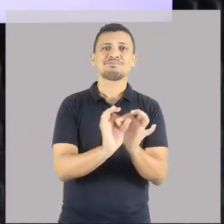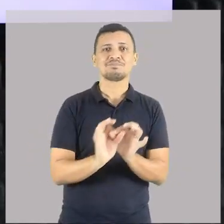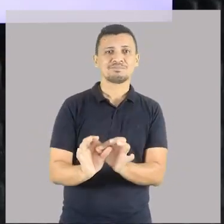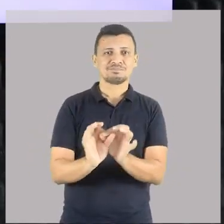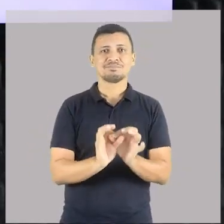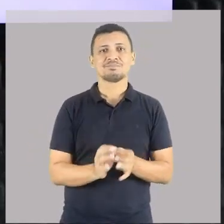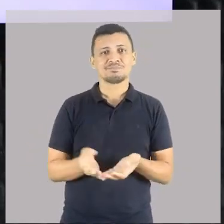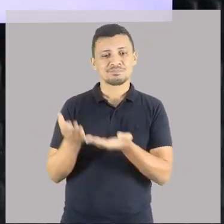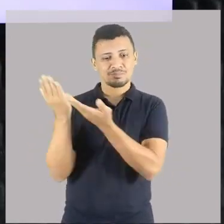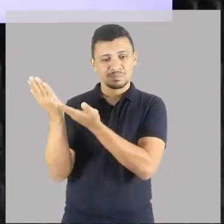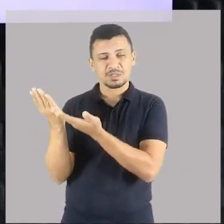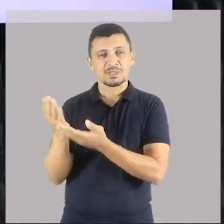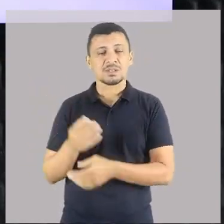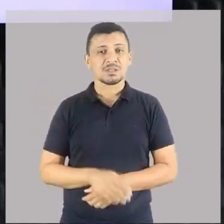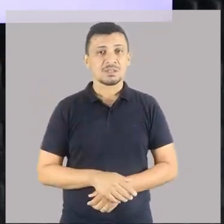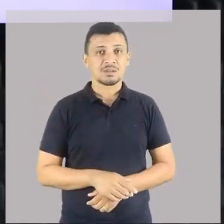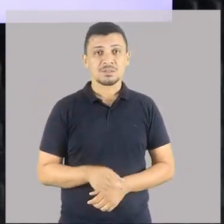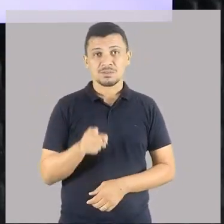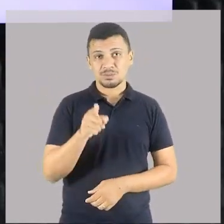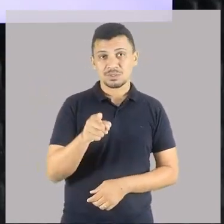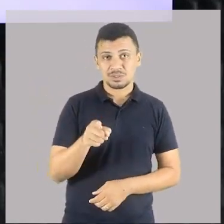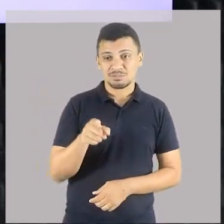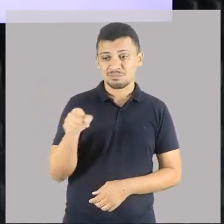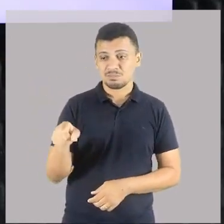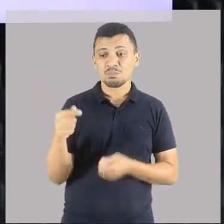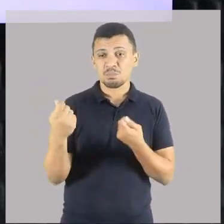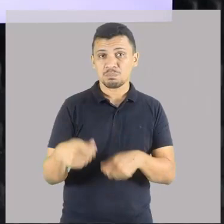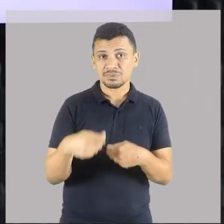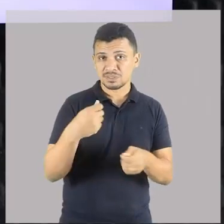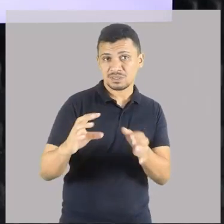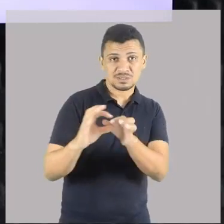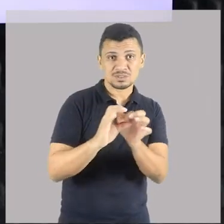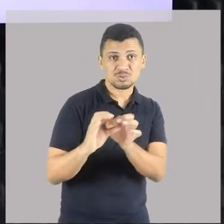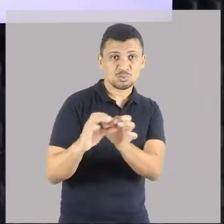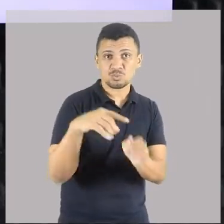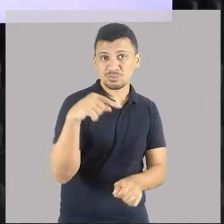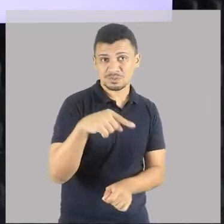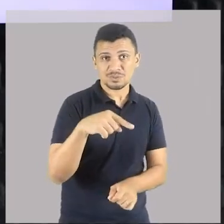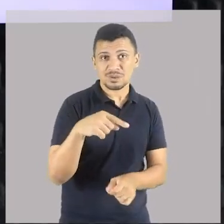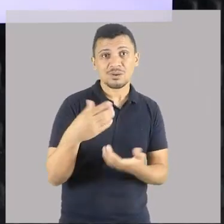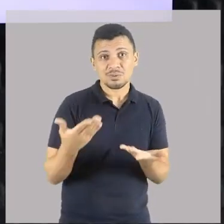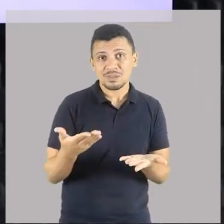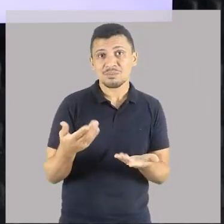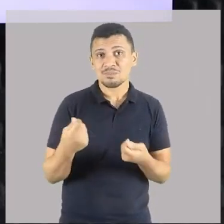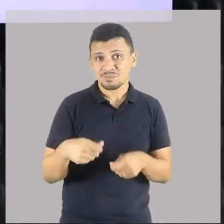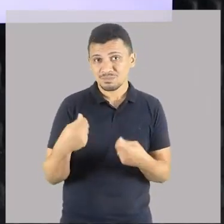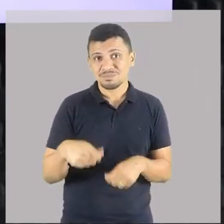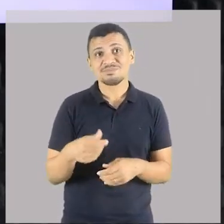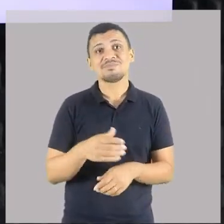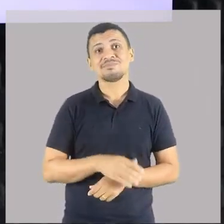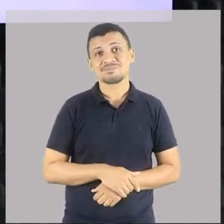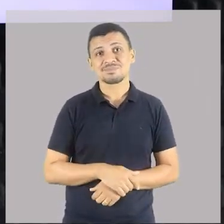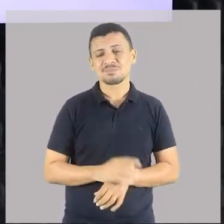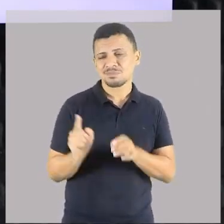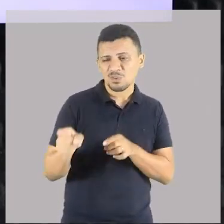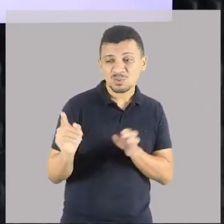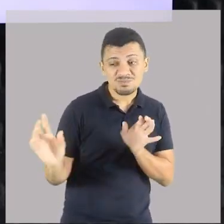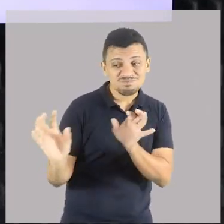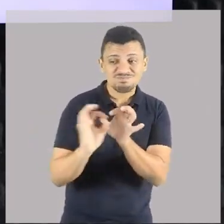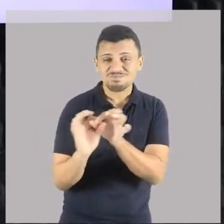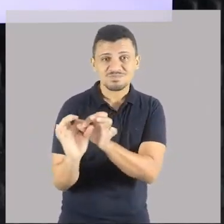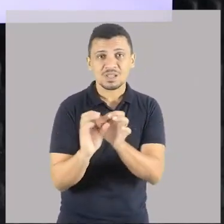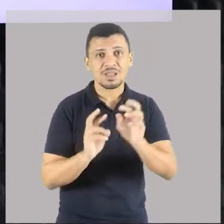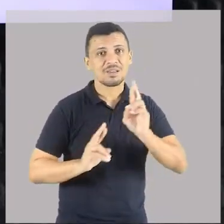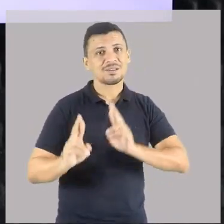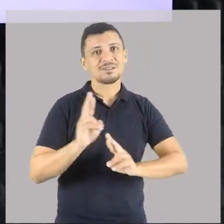subordinação. Se você é subordinado a alguém ou a alguma coisa, você depende desse alguém ou dessa alguma coisa, certo? Então, isso é